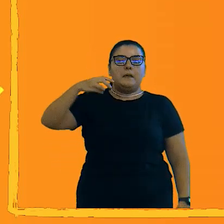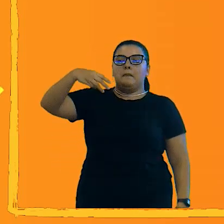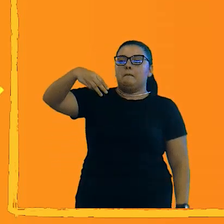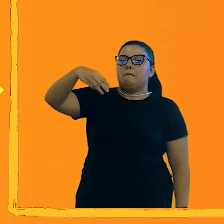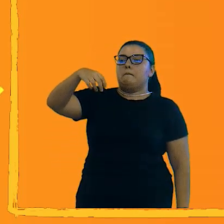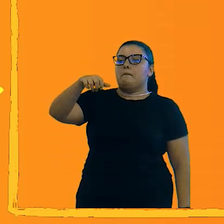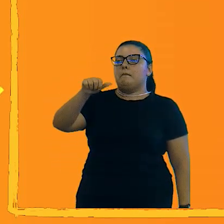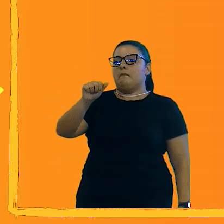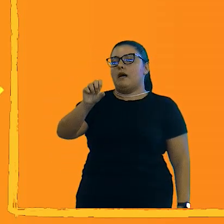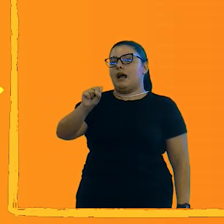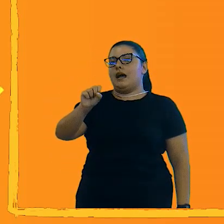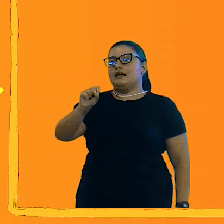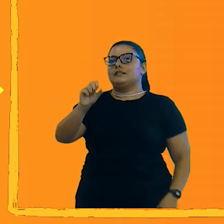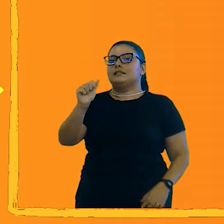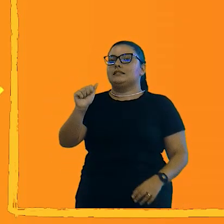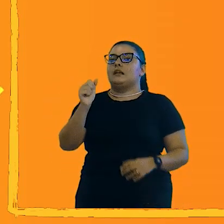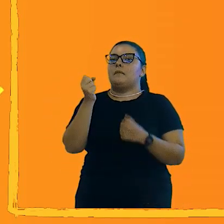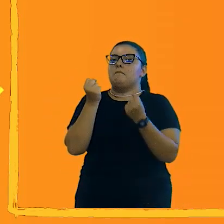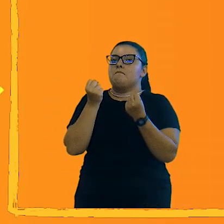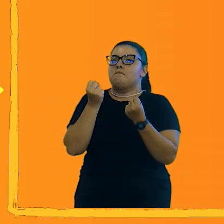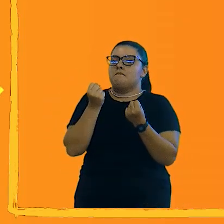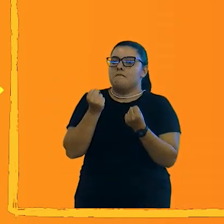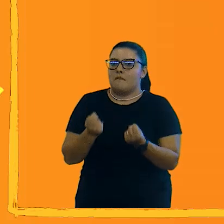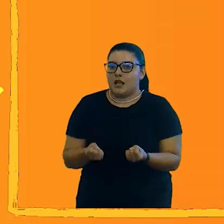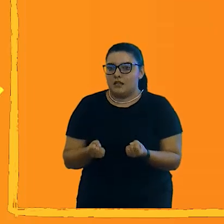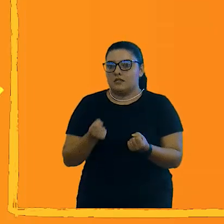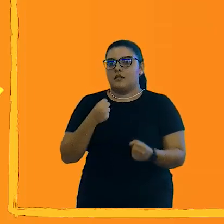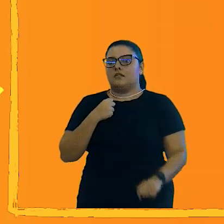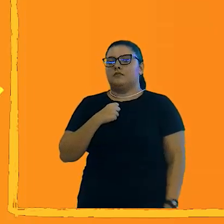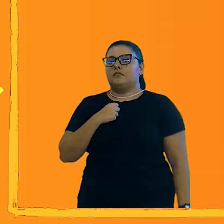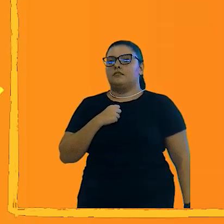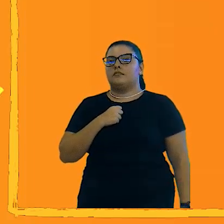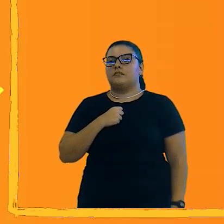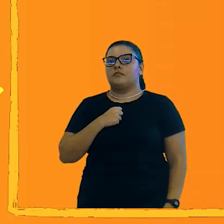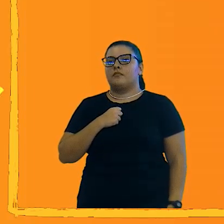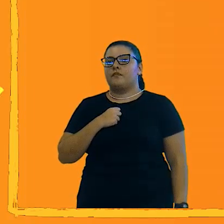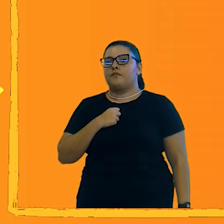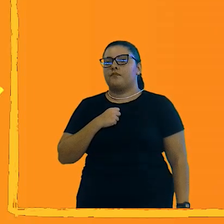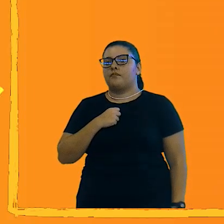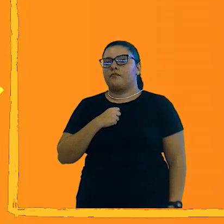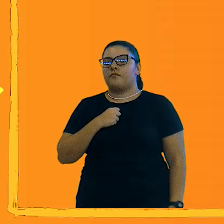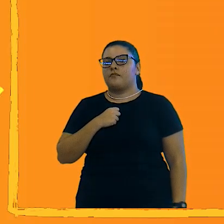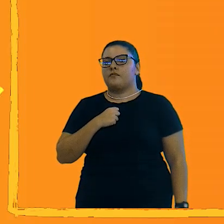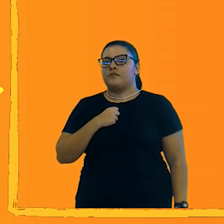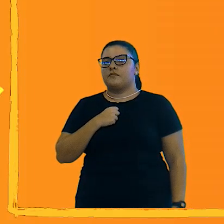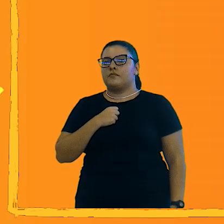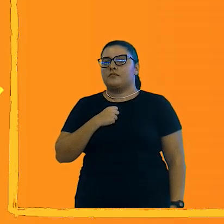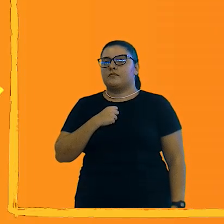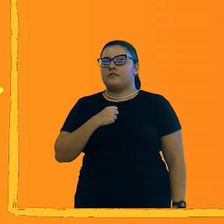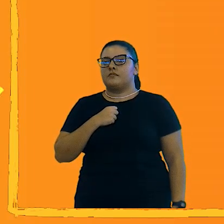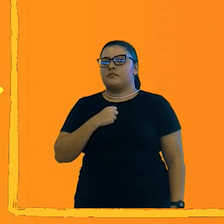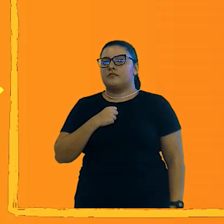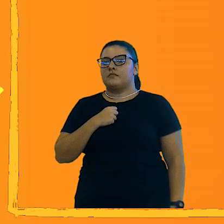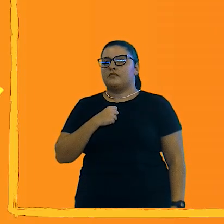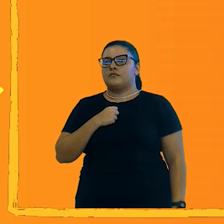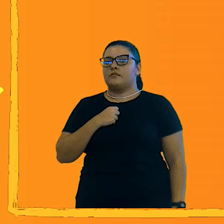massa Qual é a unidade padrão de massa